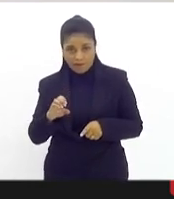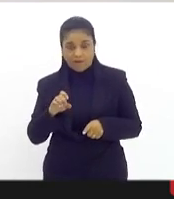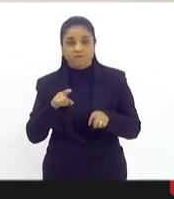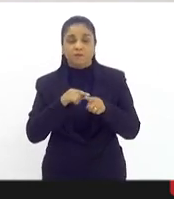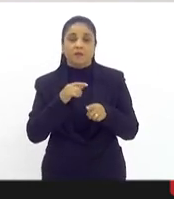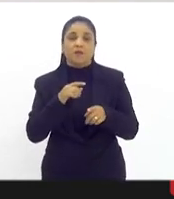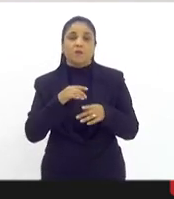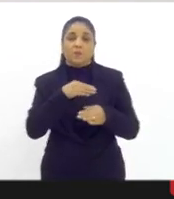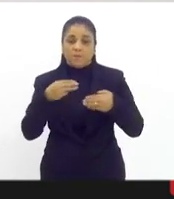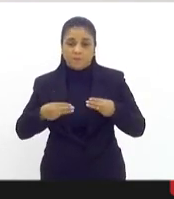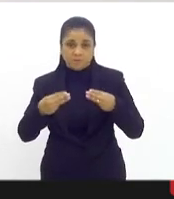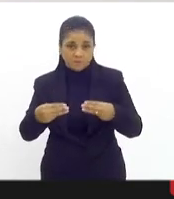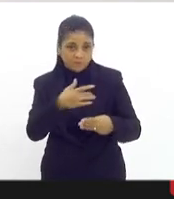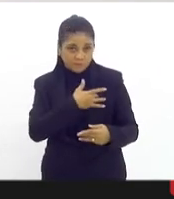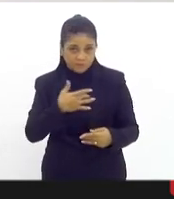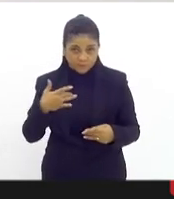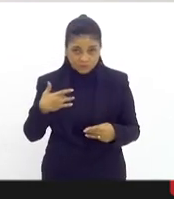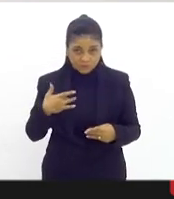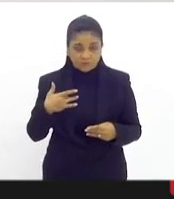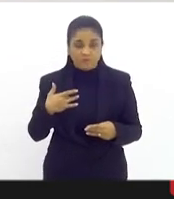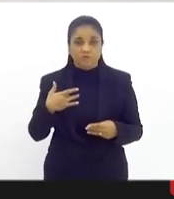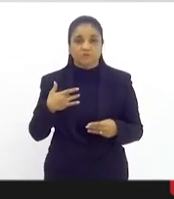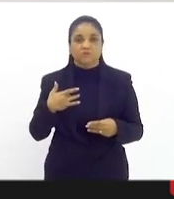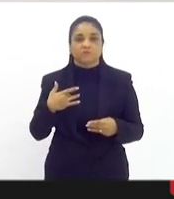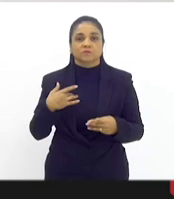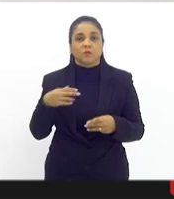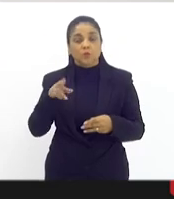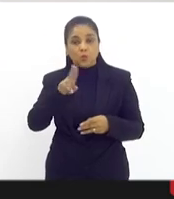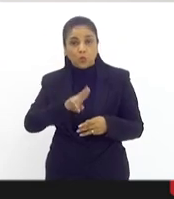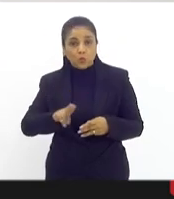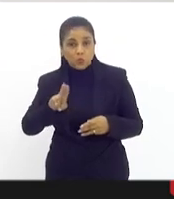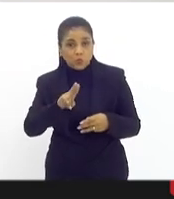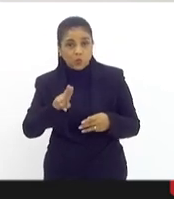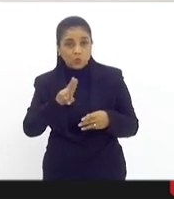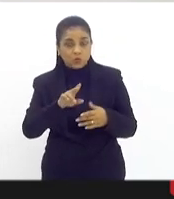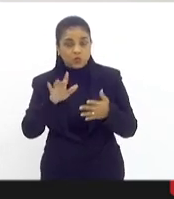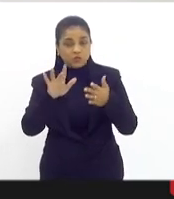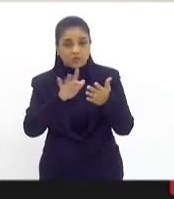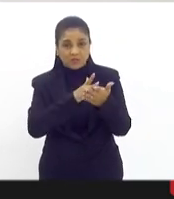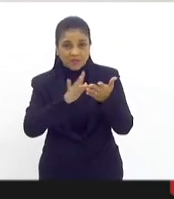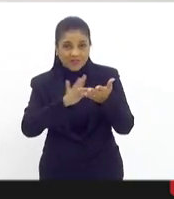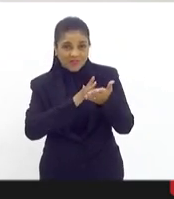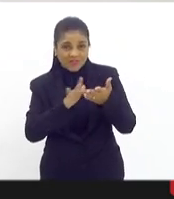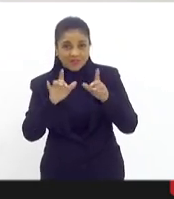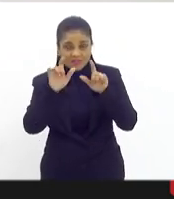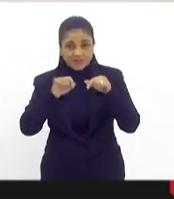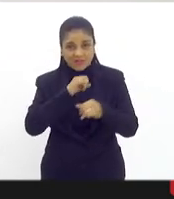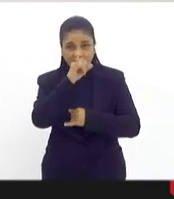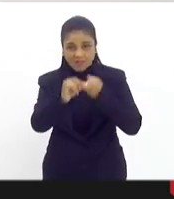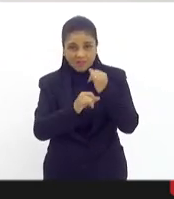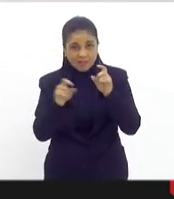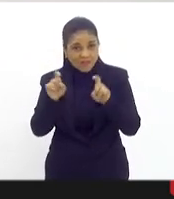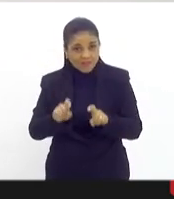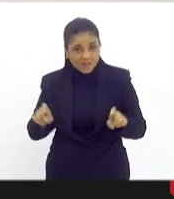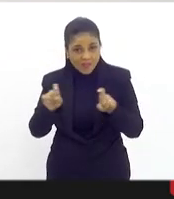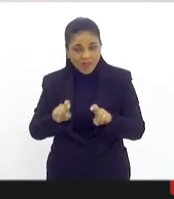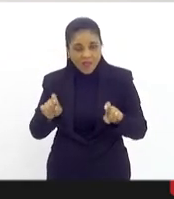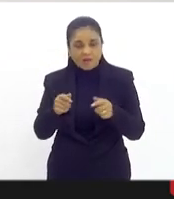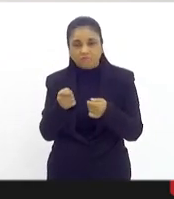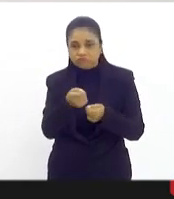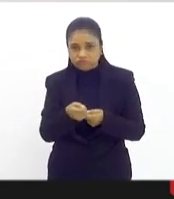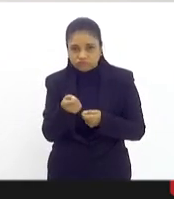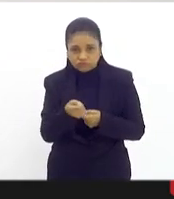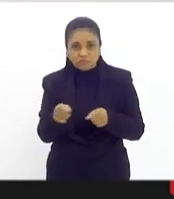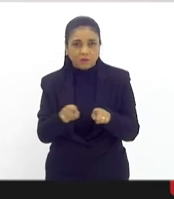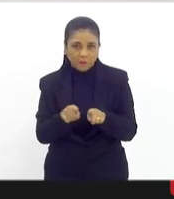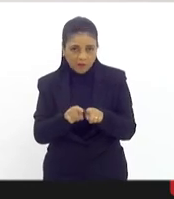para temas relacionados ao uso de telas, nós estamos tentando trabalhar de forma a integrar esses esforços e pensar, acho que o